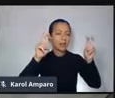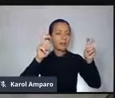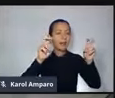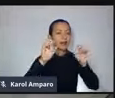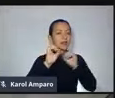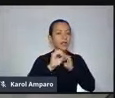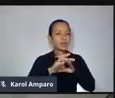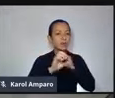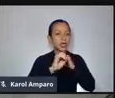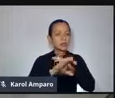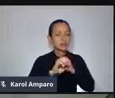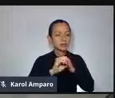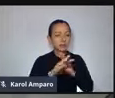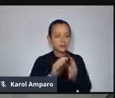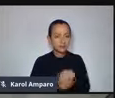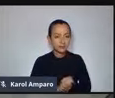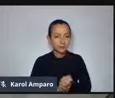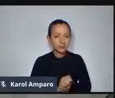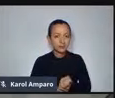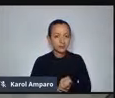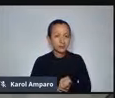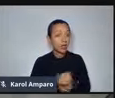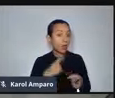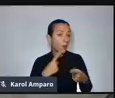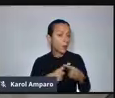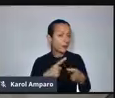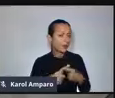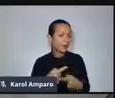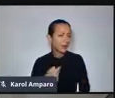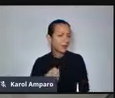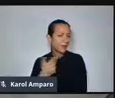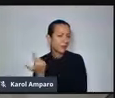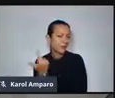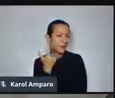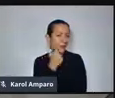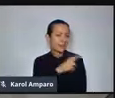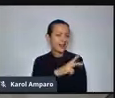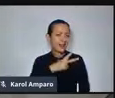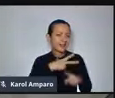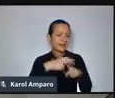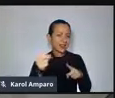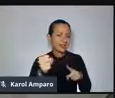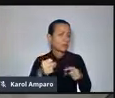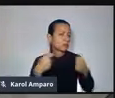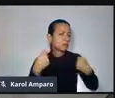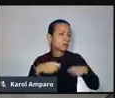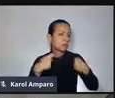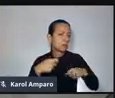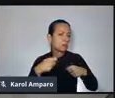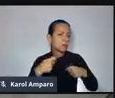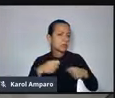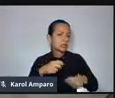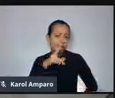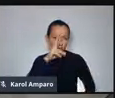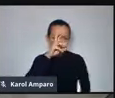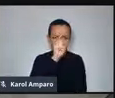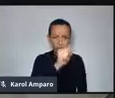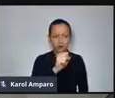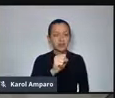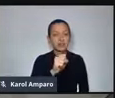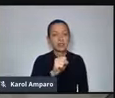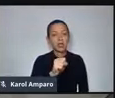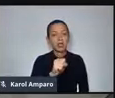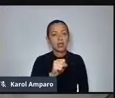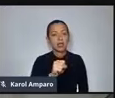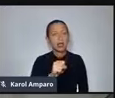for, mais eu venço no toque. Eu não preciso nocautear ninguém. Volto a dizer para vocês,